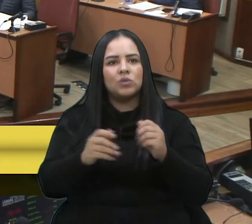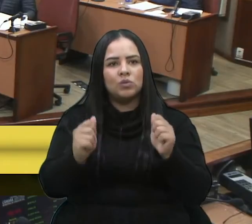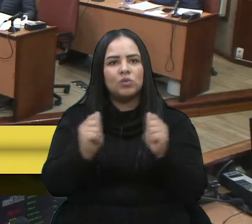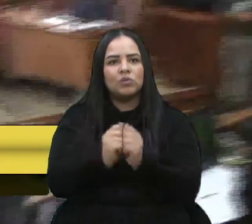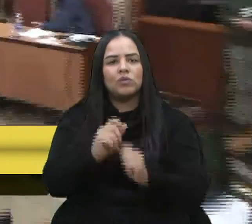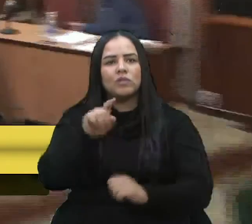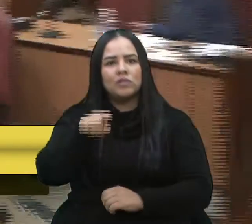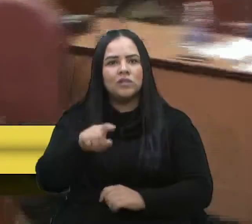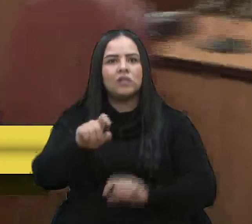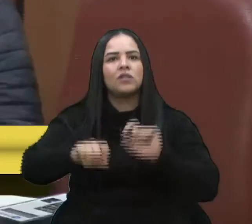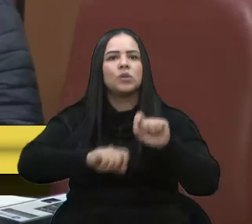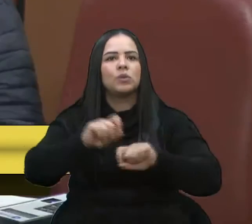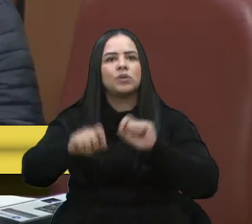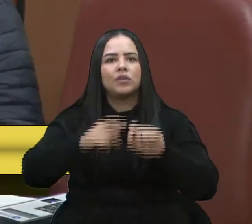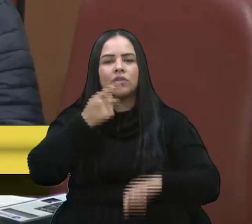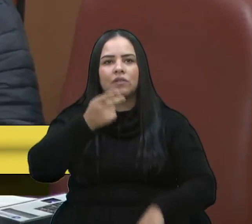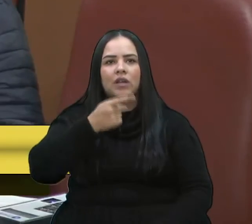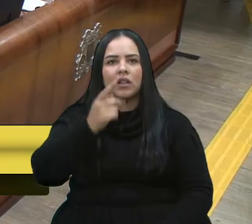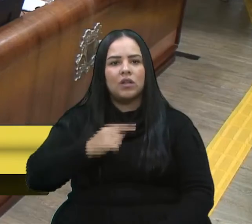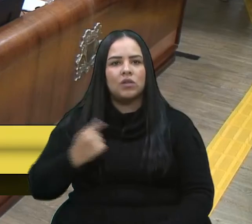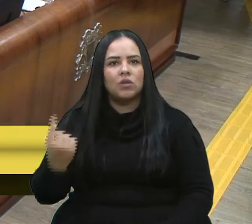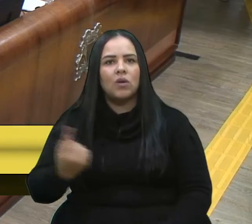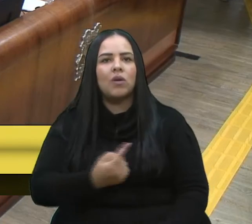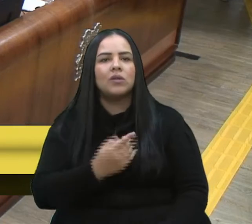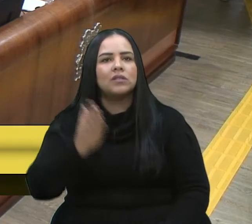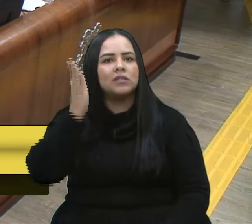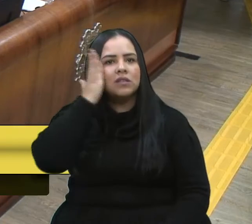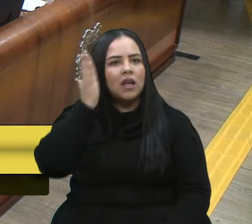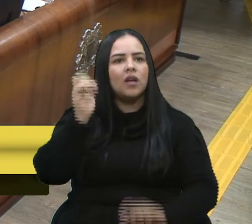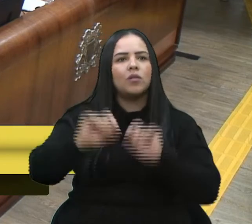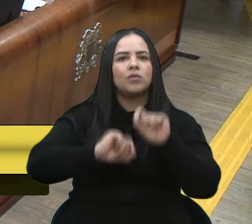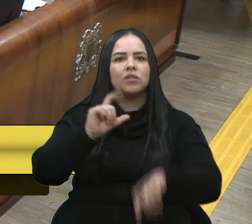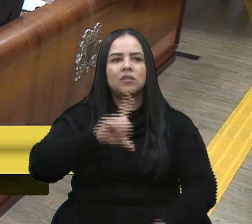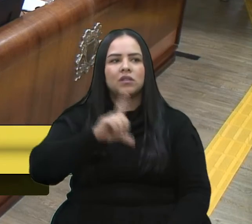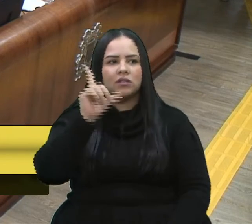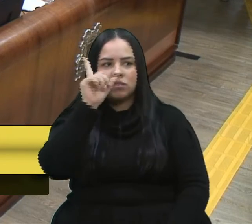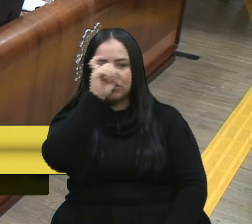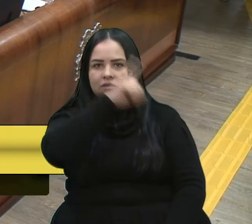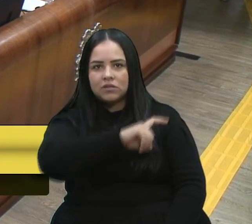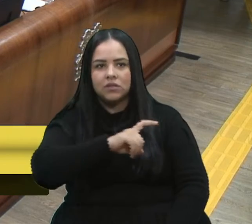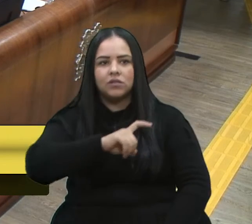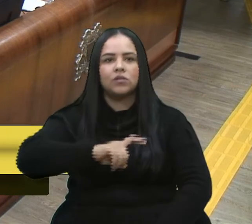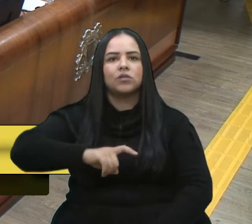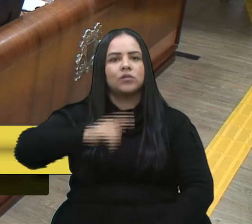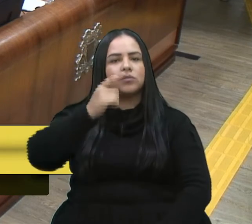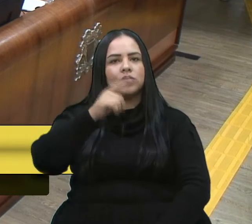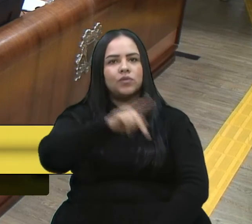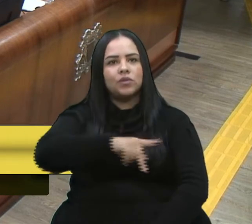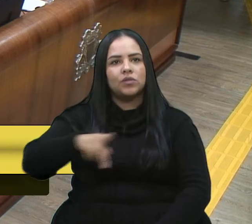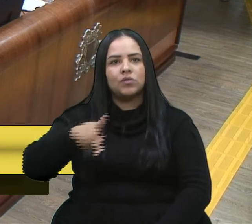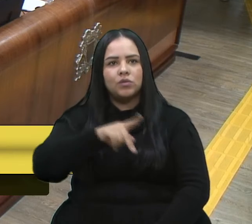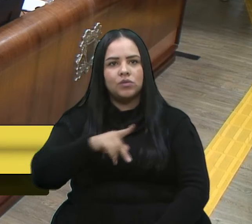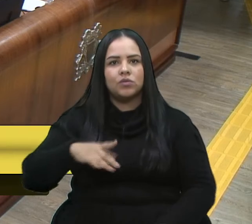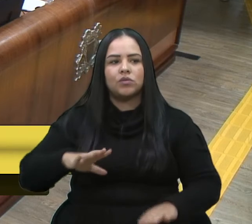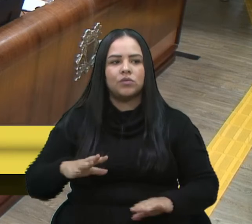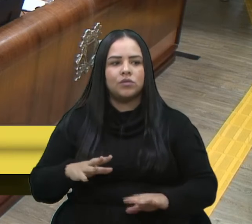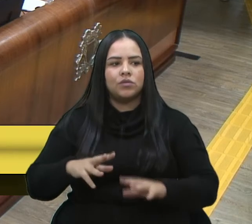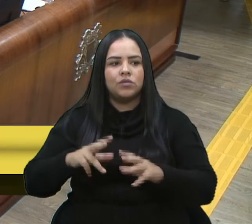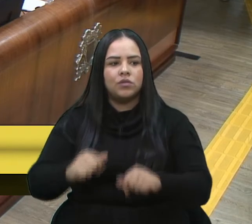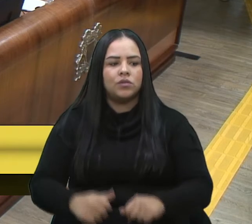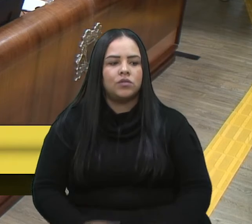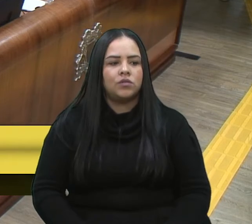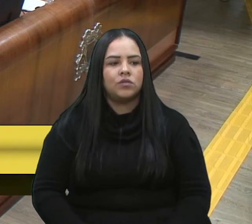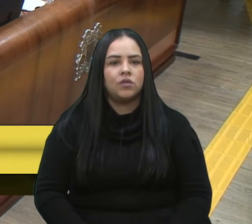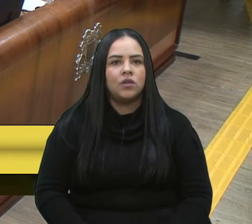Vossa Excelência traz, nós sabemos a dificuldade extrema que os nossos educadores, professores e todo o corpo técnico da